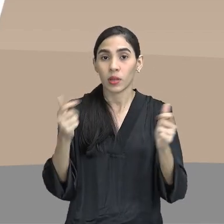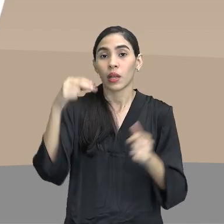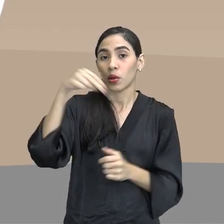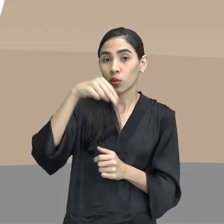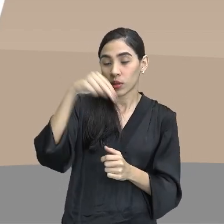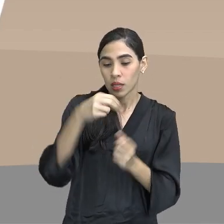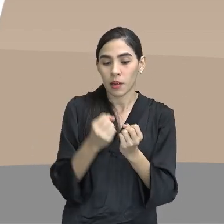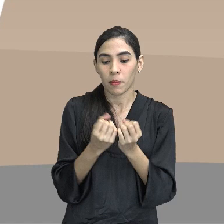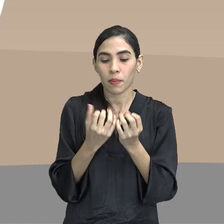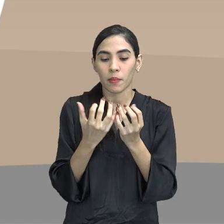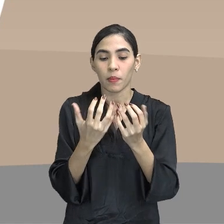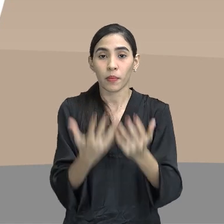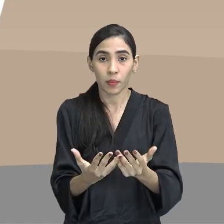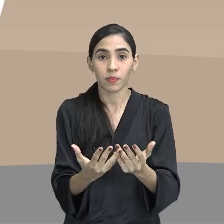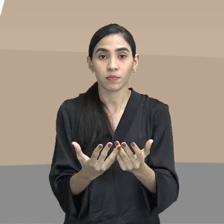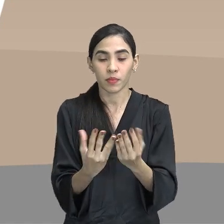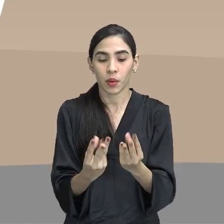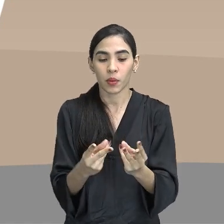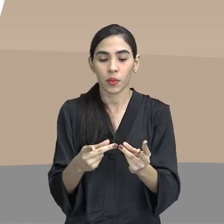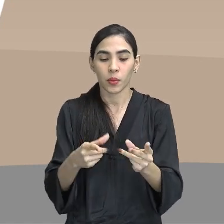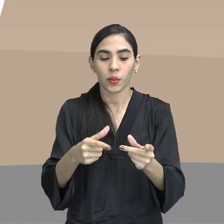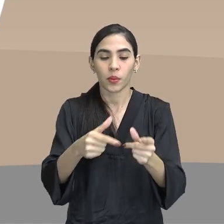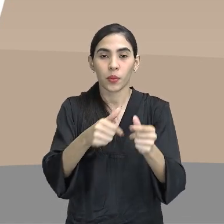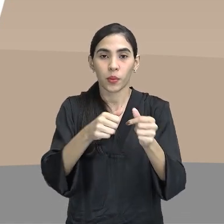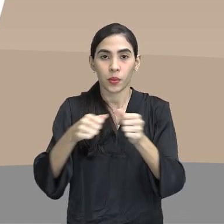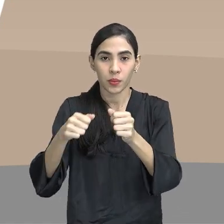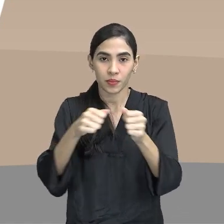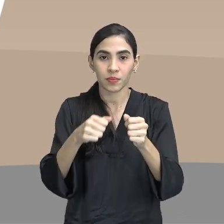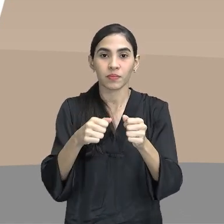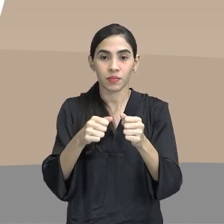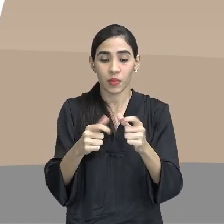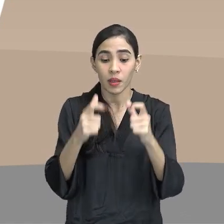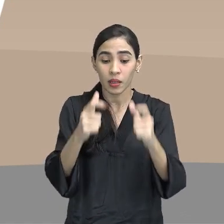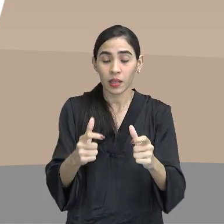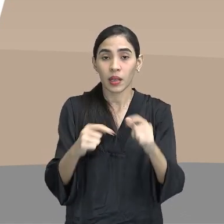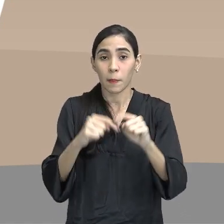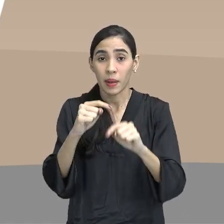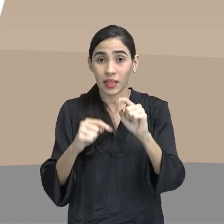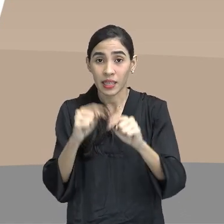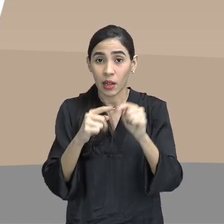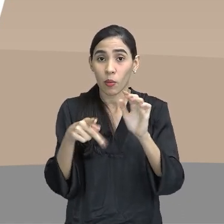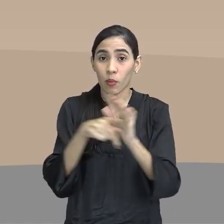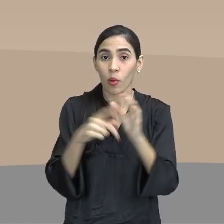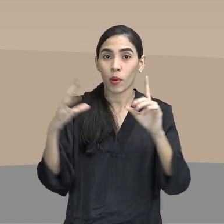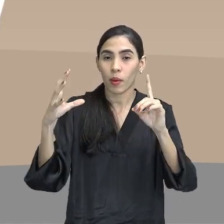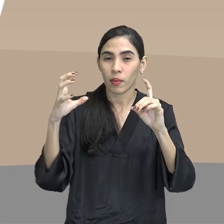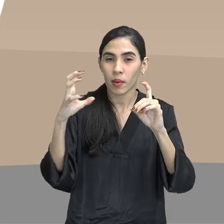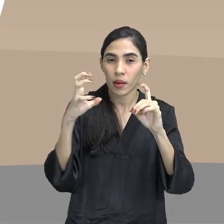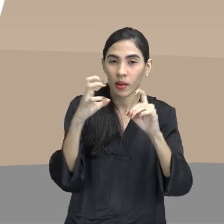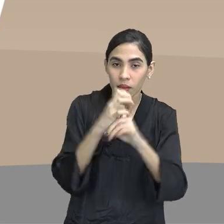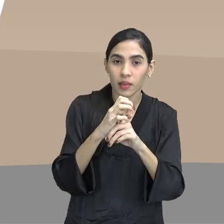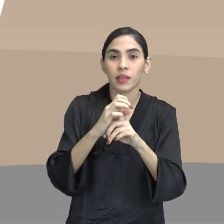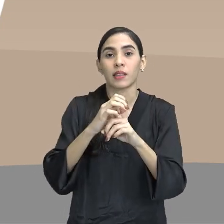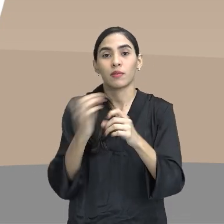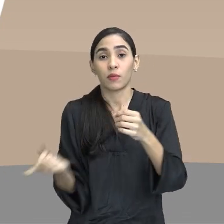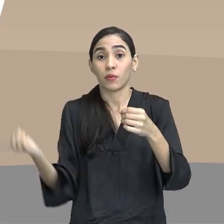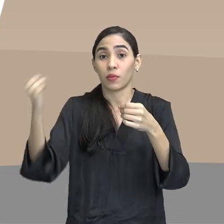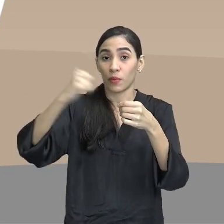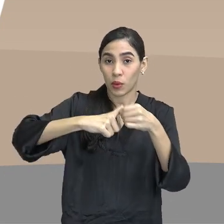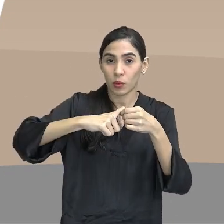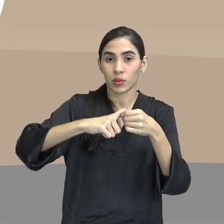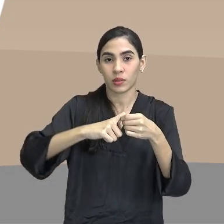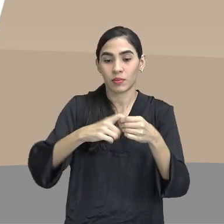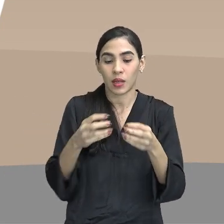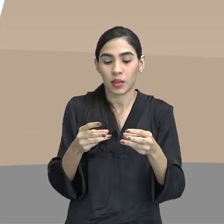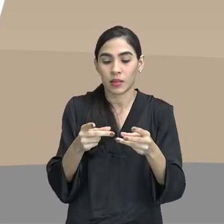ser devolvidos de volta para o solo, né, que é aquele local onde vai estar a matéria em decomposição. Então, eles voltam ali para o solo. Então,